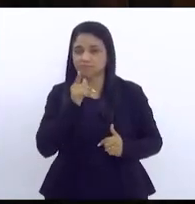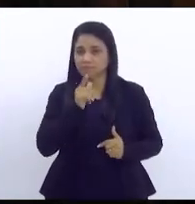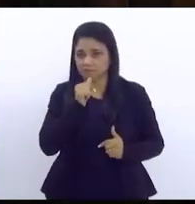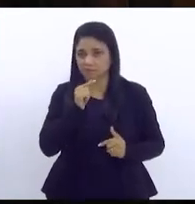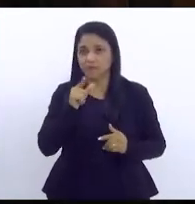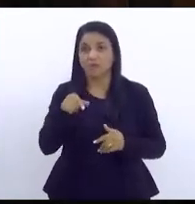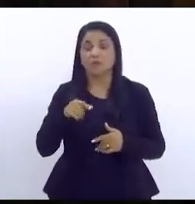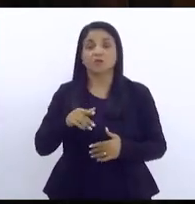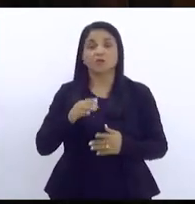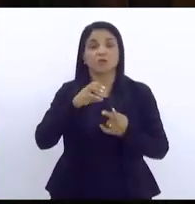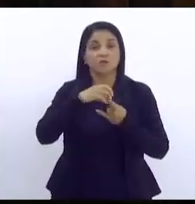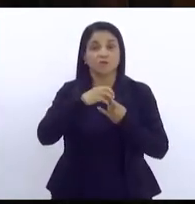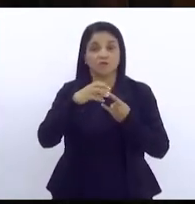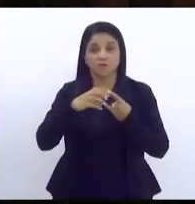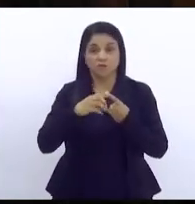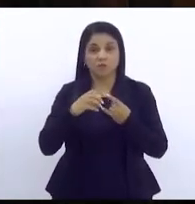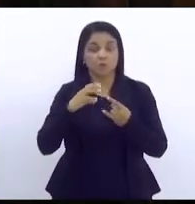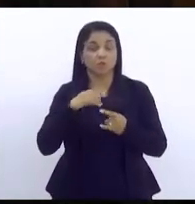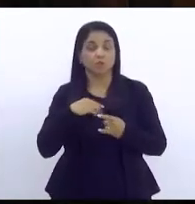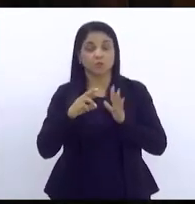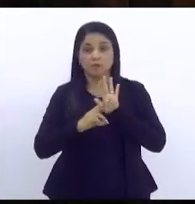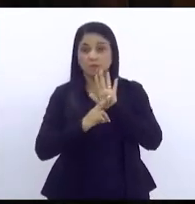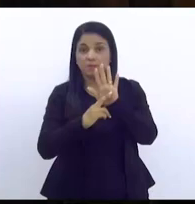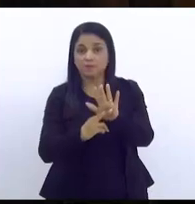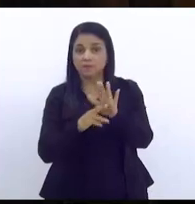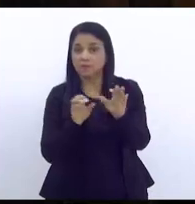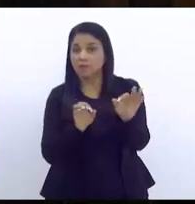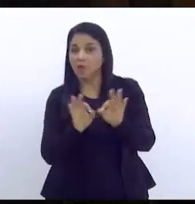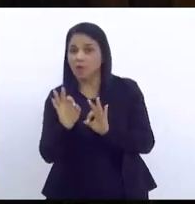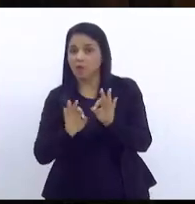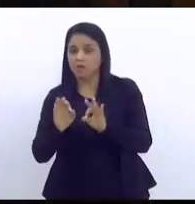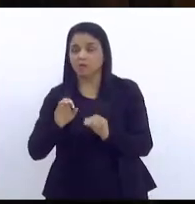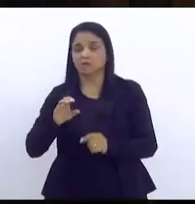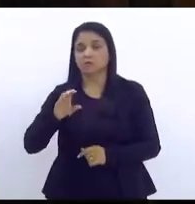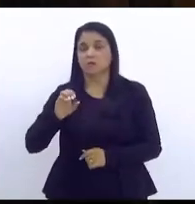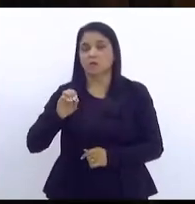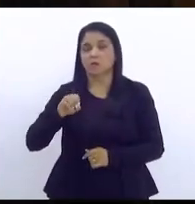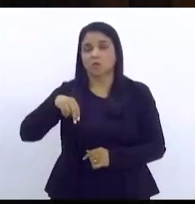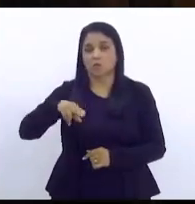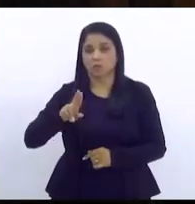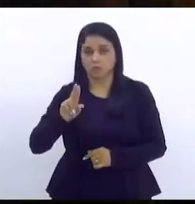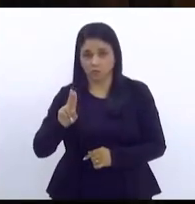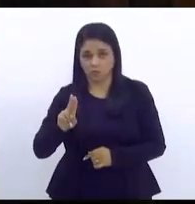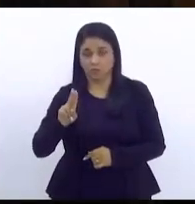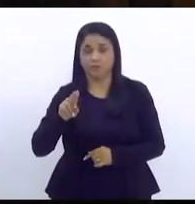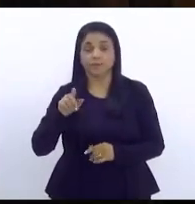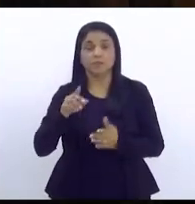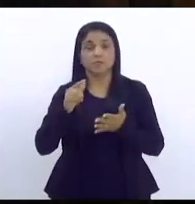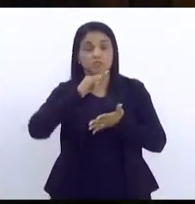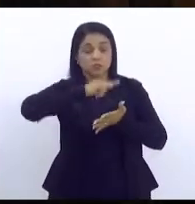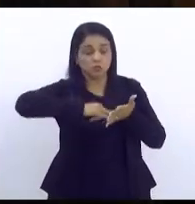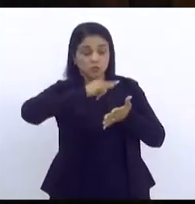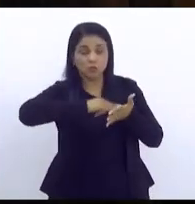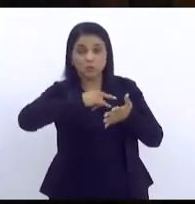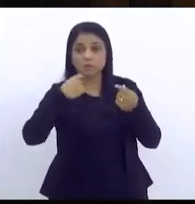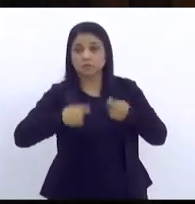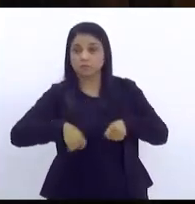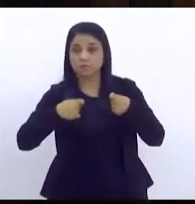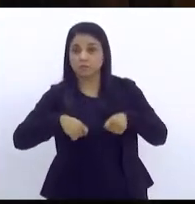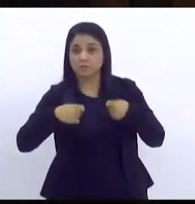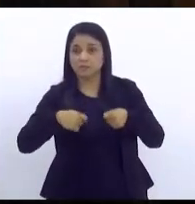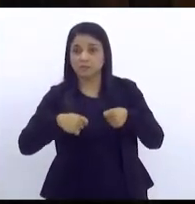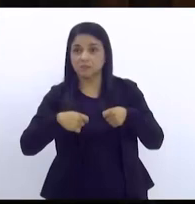Fiocruz que foi representante da Organização das Nações Unidas esse documento tem que ser materializado